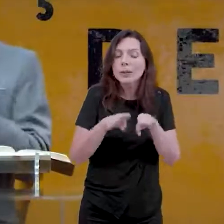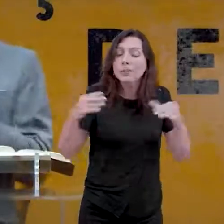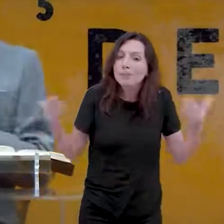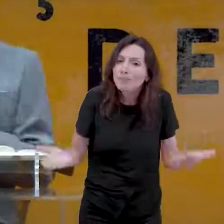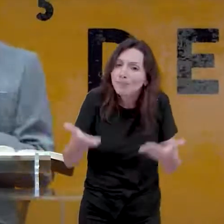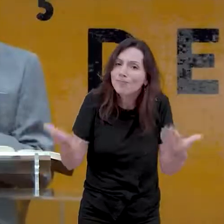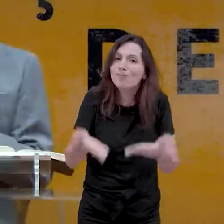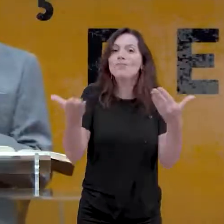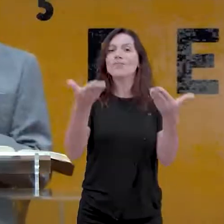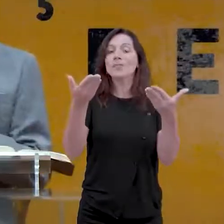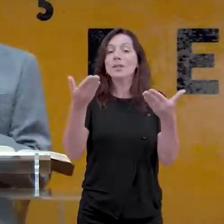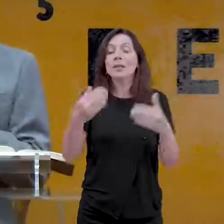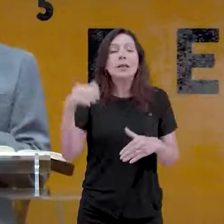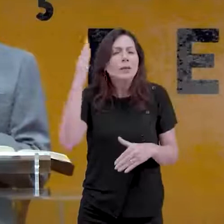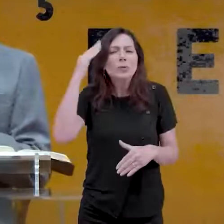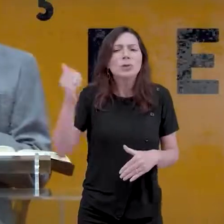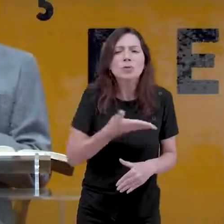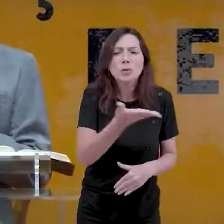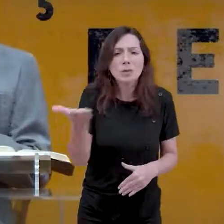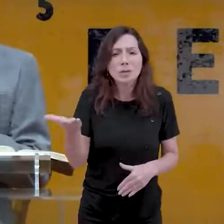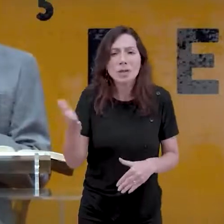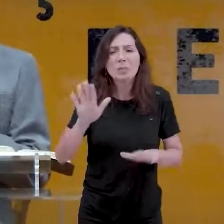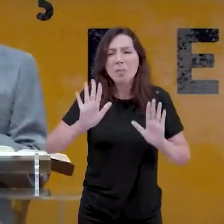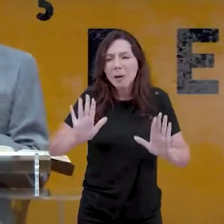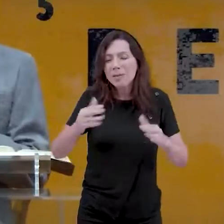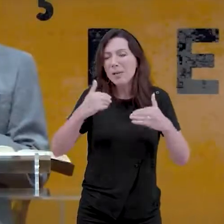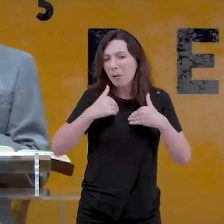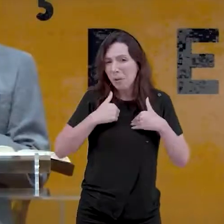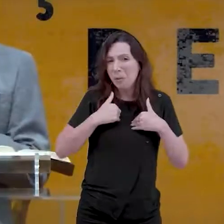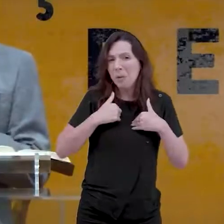vezes eu já vim para a igreja quebrado.